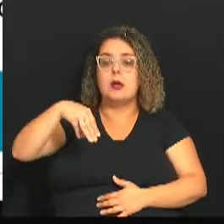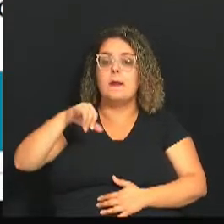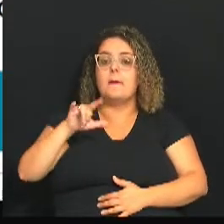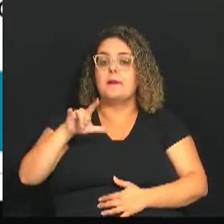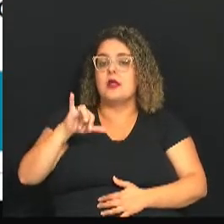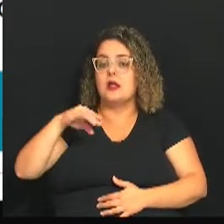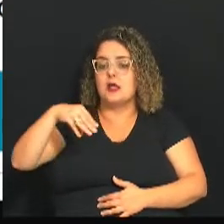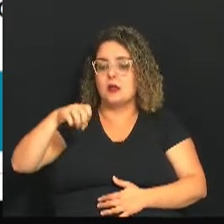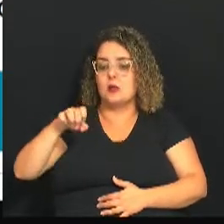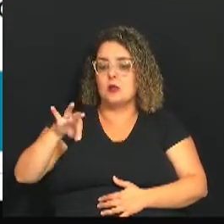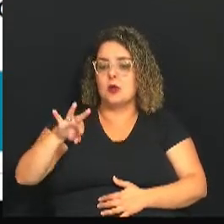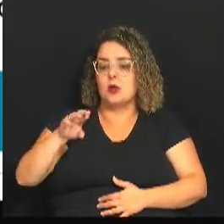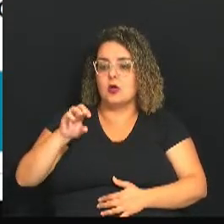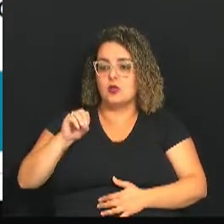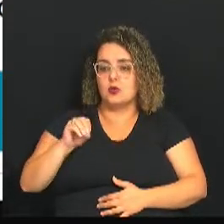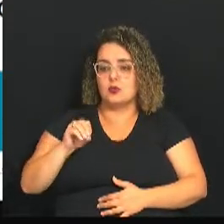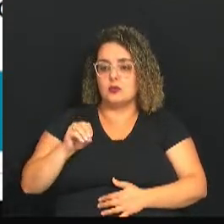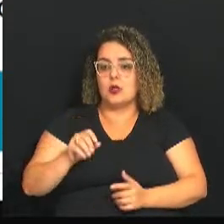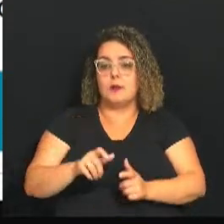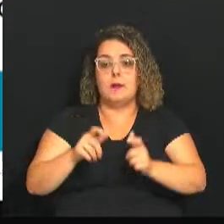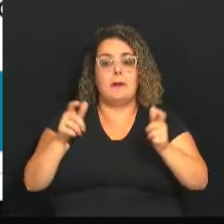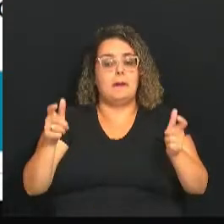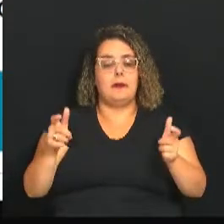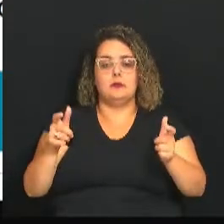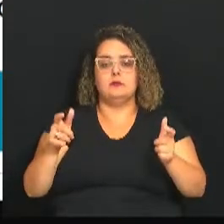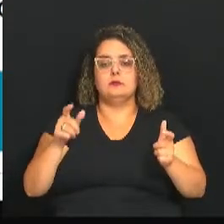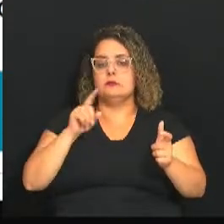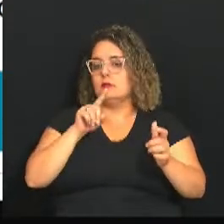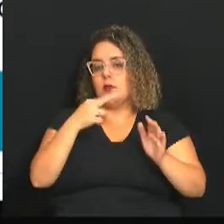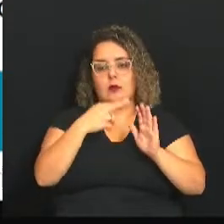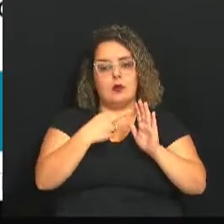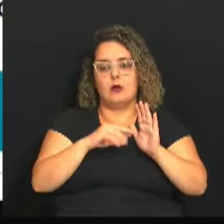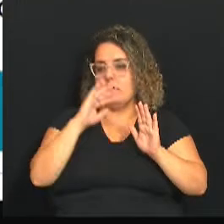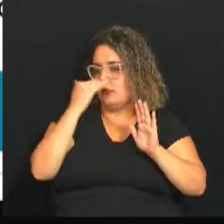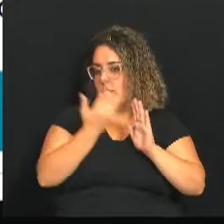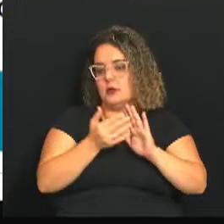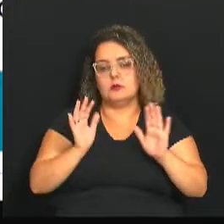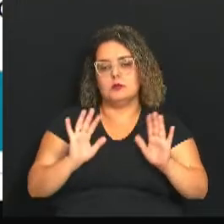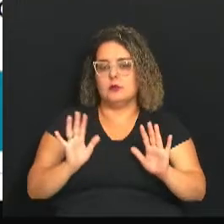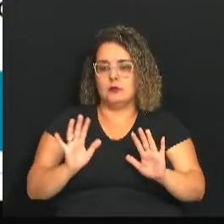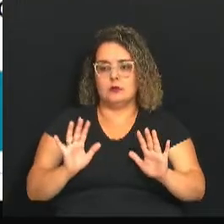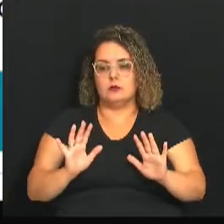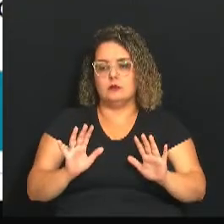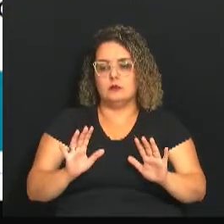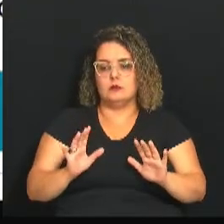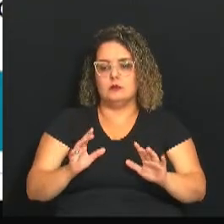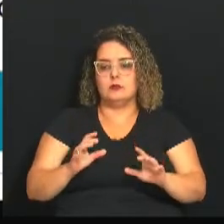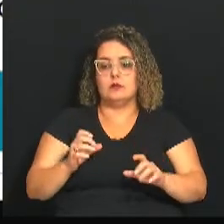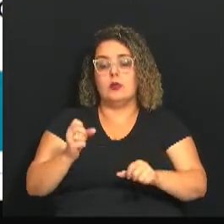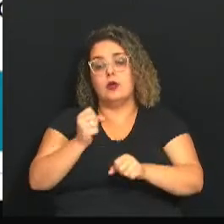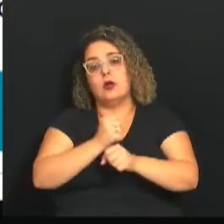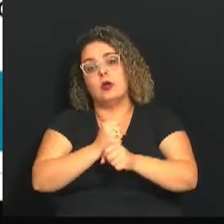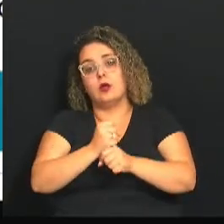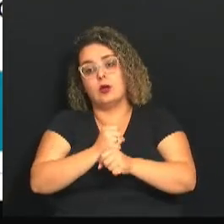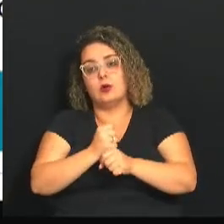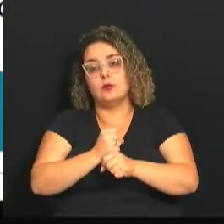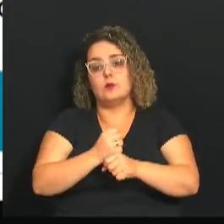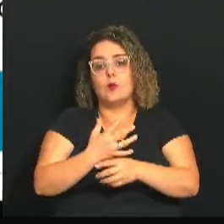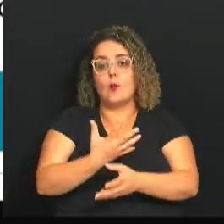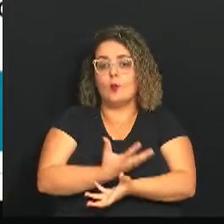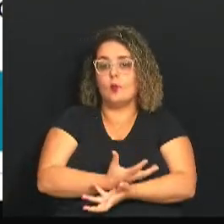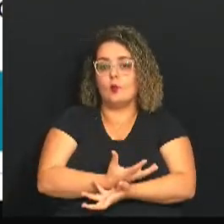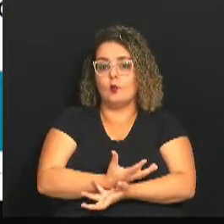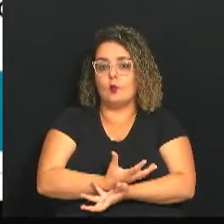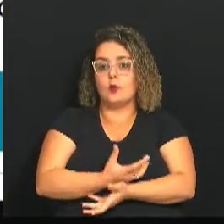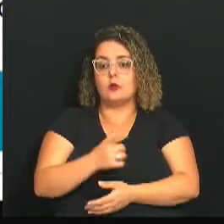mais extremos, eles não seguem necessariamente essa regra. E a gente tem alguns casos de anos relativamente secos e que